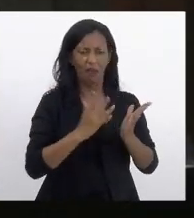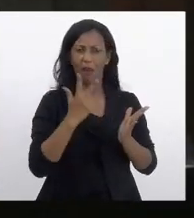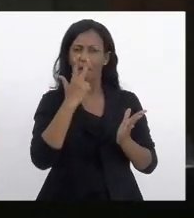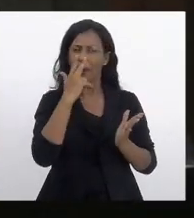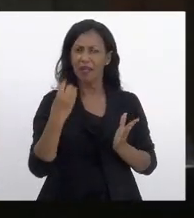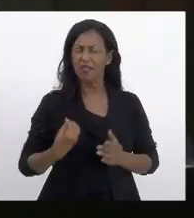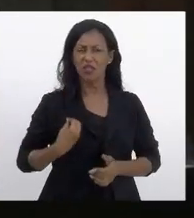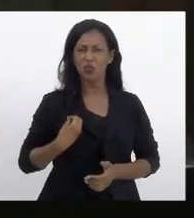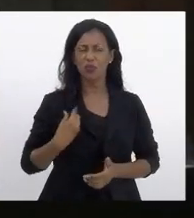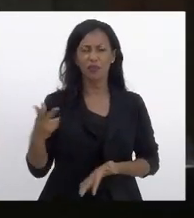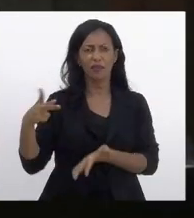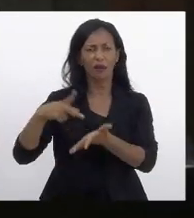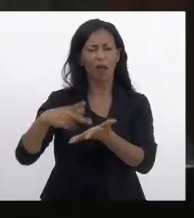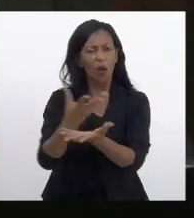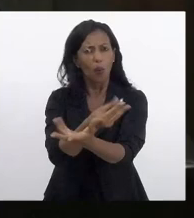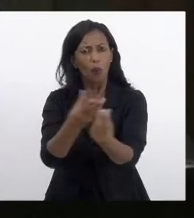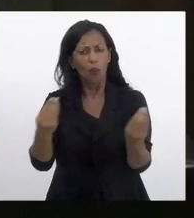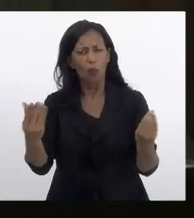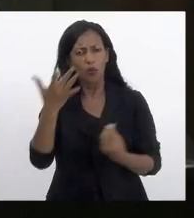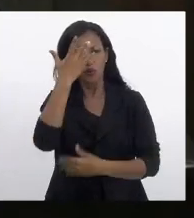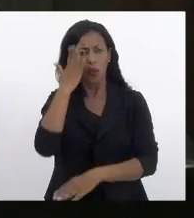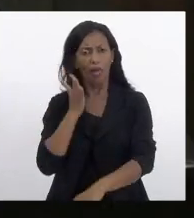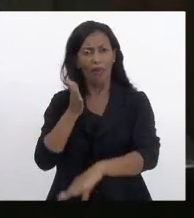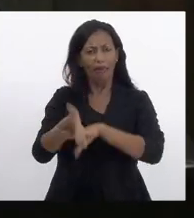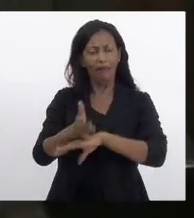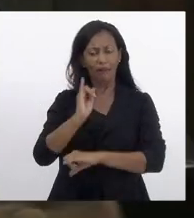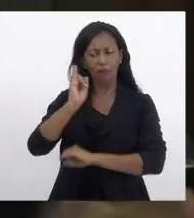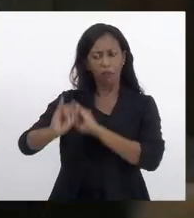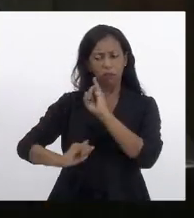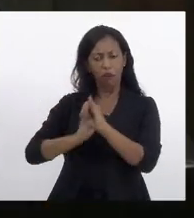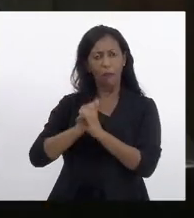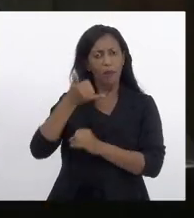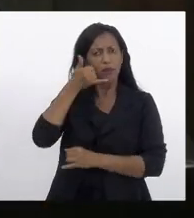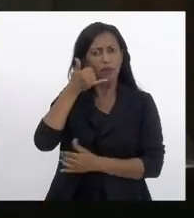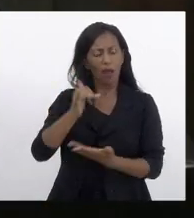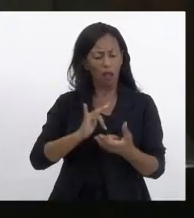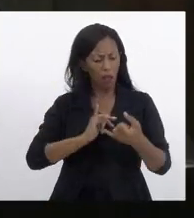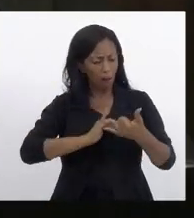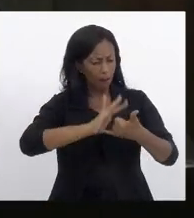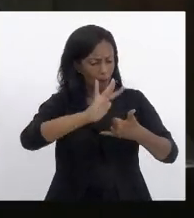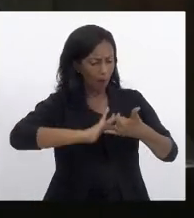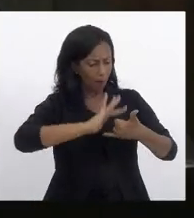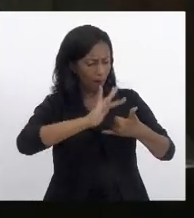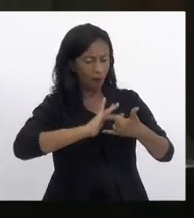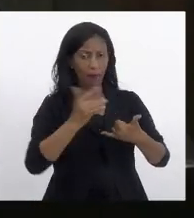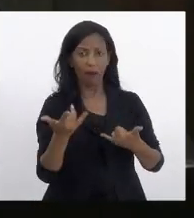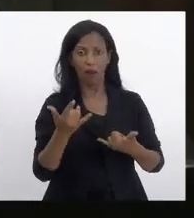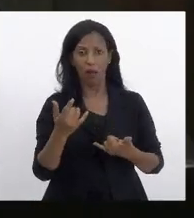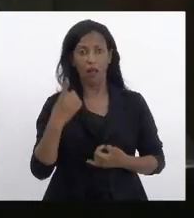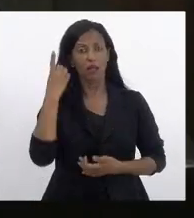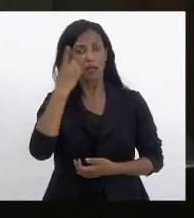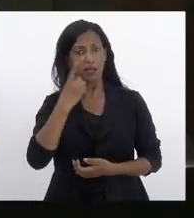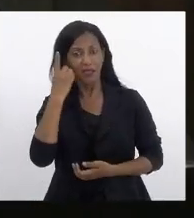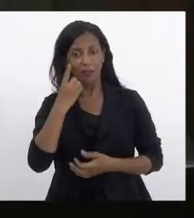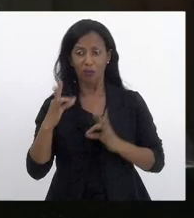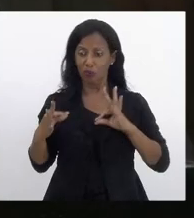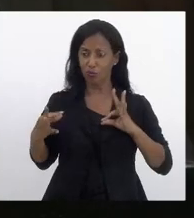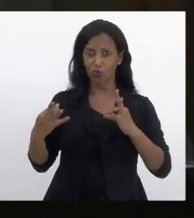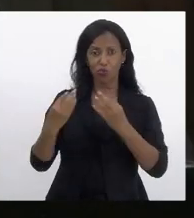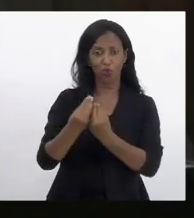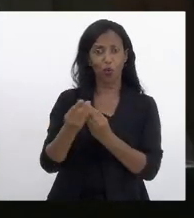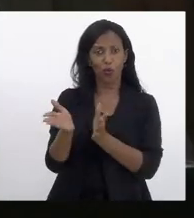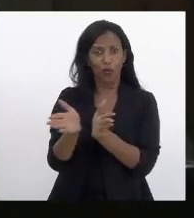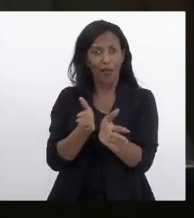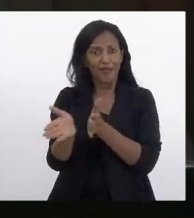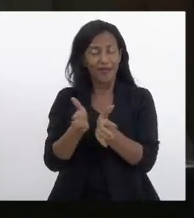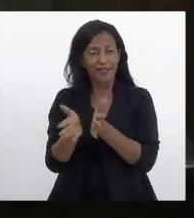real. Muita gente entra na internet pelo celular. Aliás, deputado Luiz Paulo, deputados e deputadas acessam